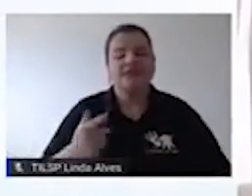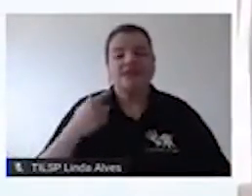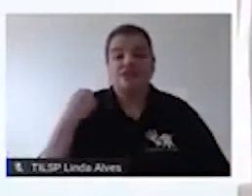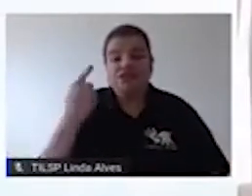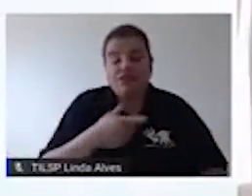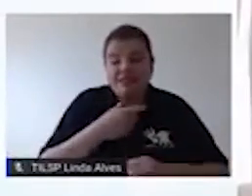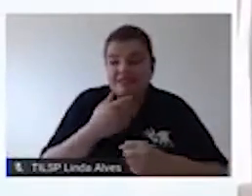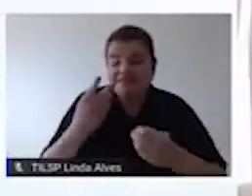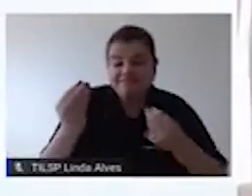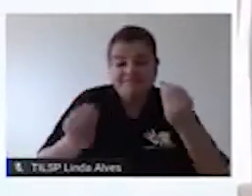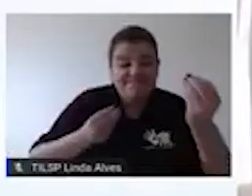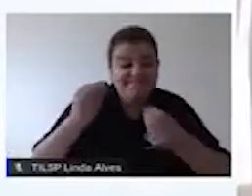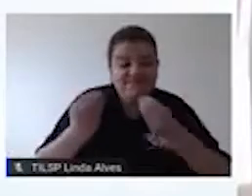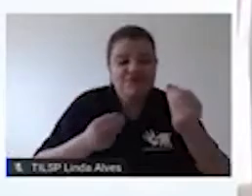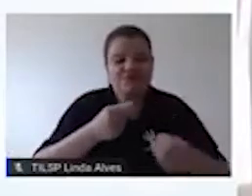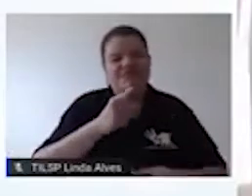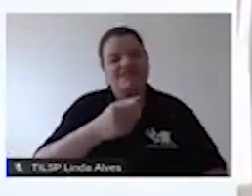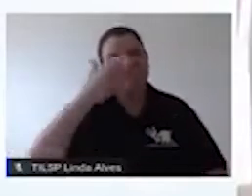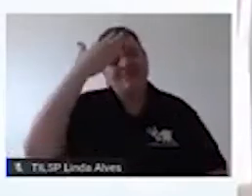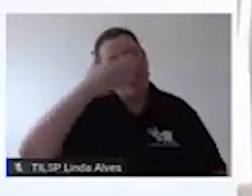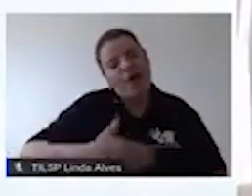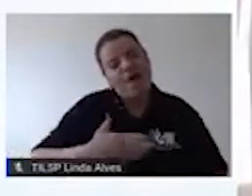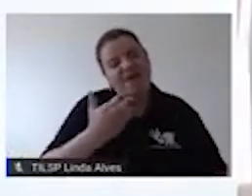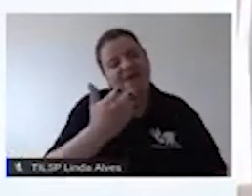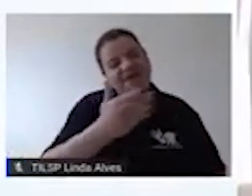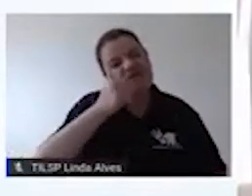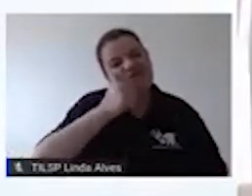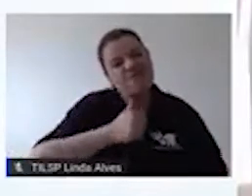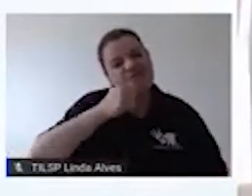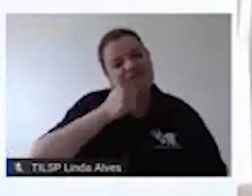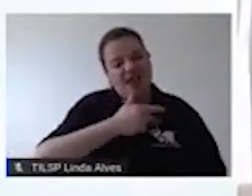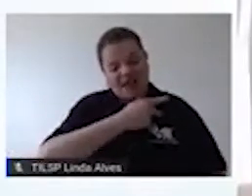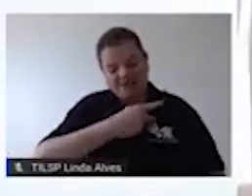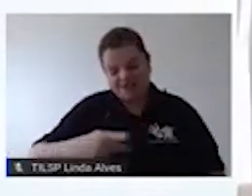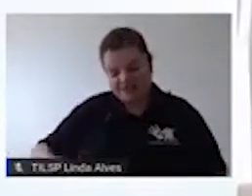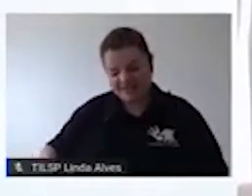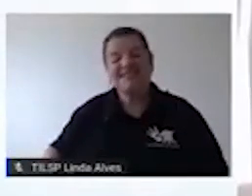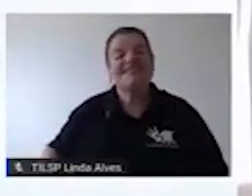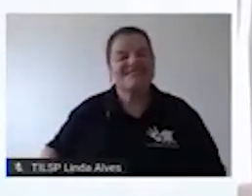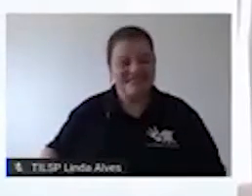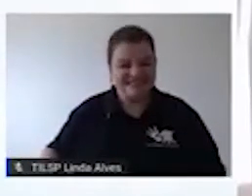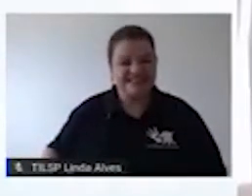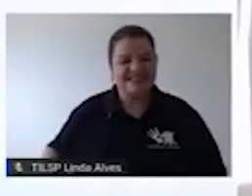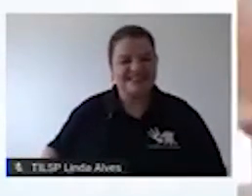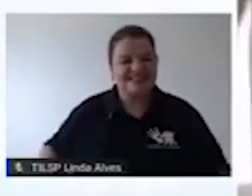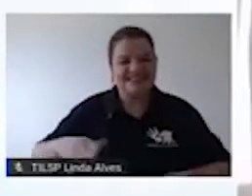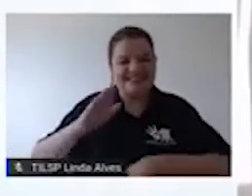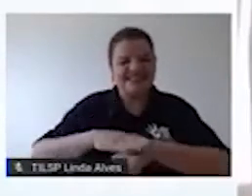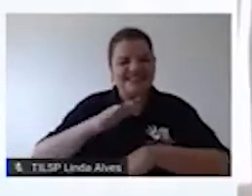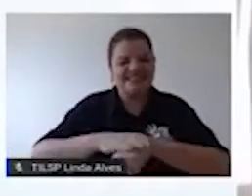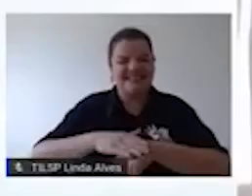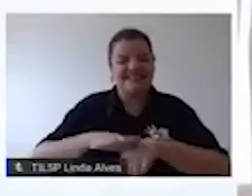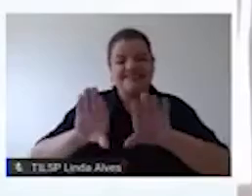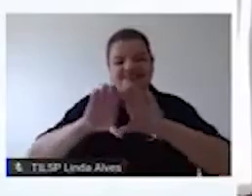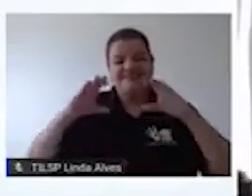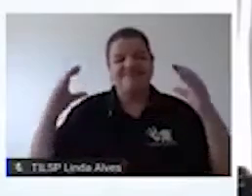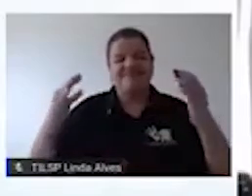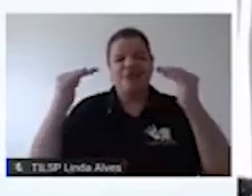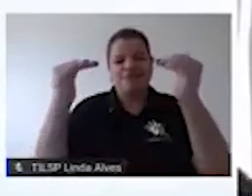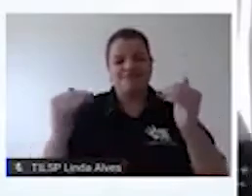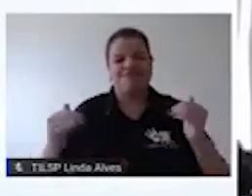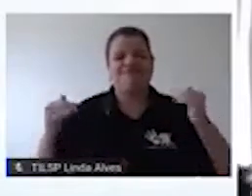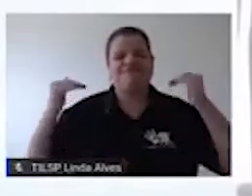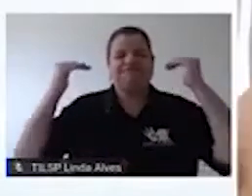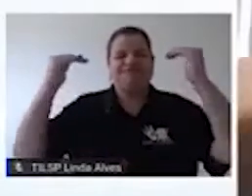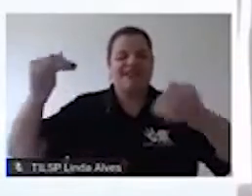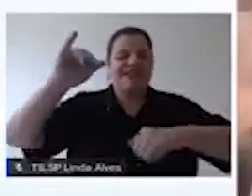guarda-chuva. Então, imagine que honra para nós uma mulher ser presidente da... É a instituição máxima sindical, porque depois da